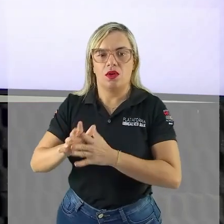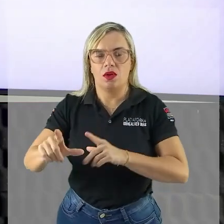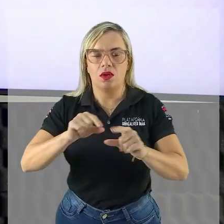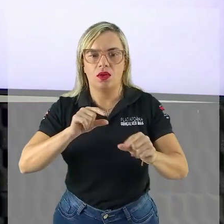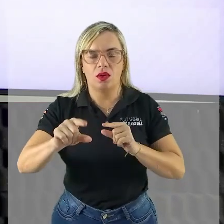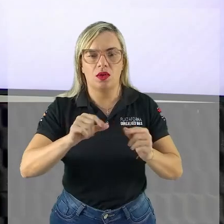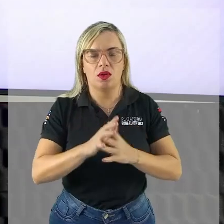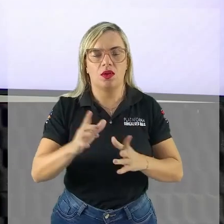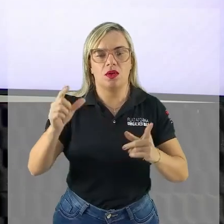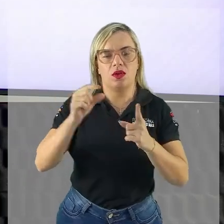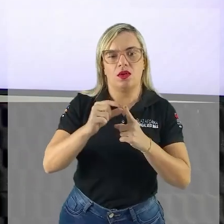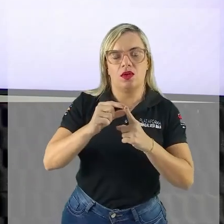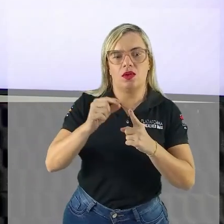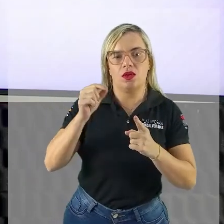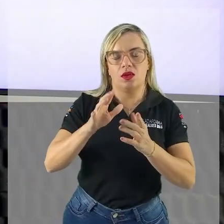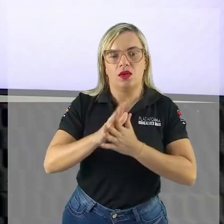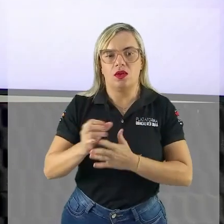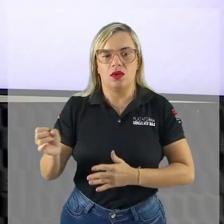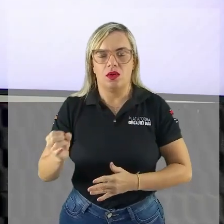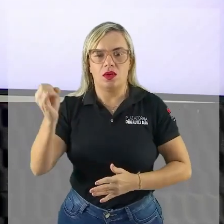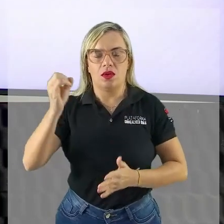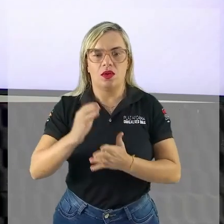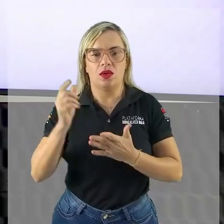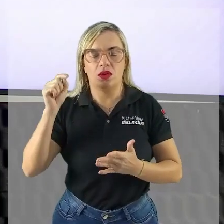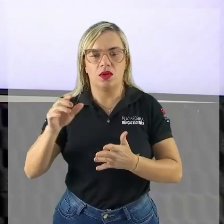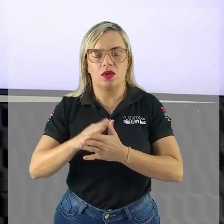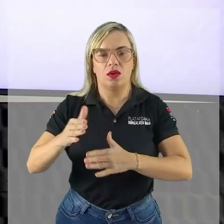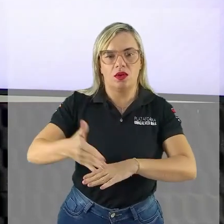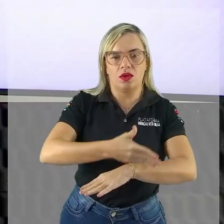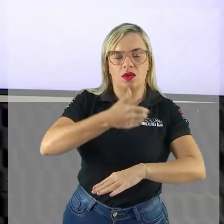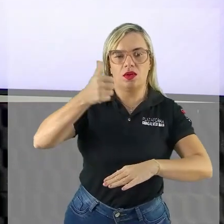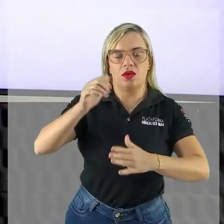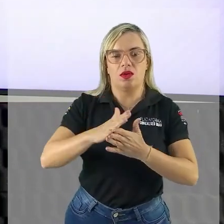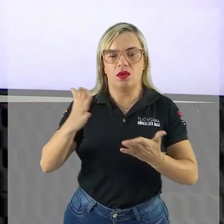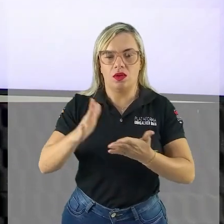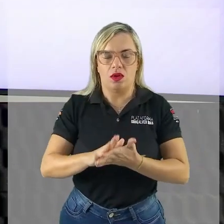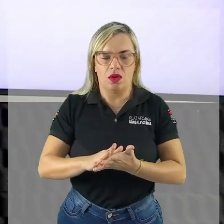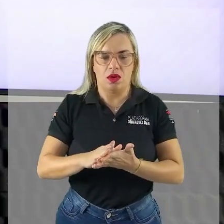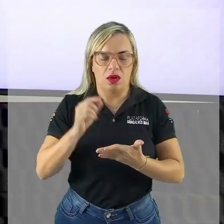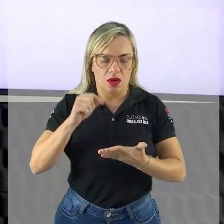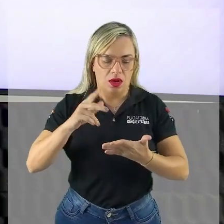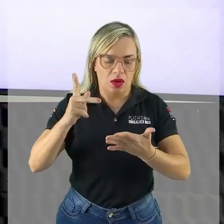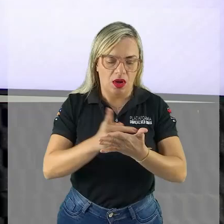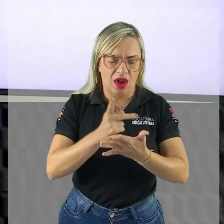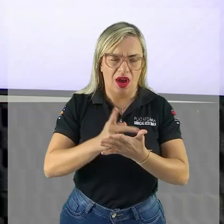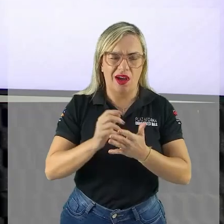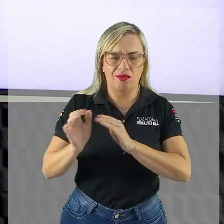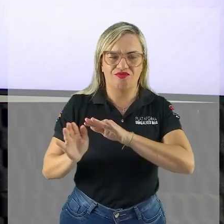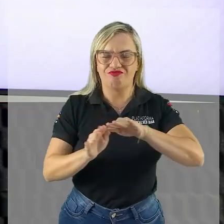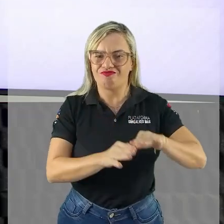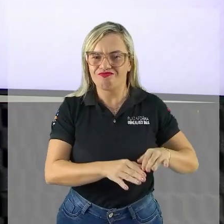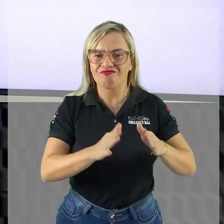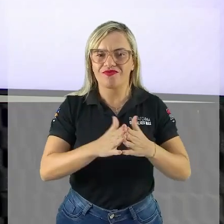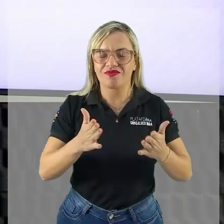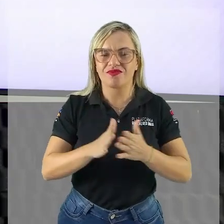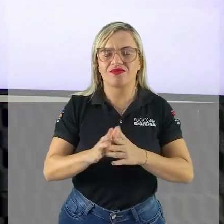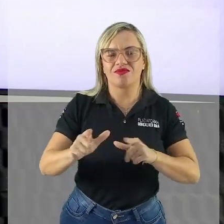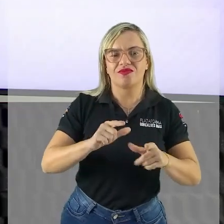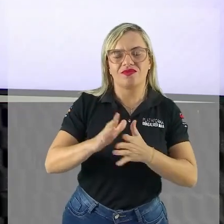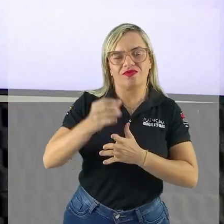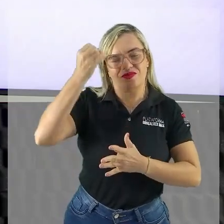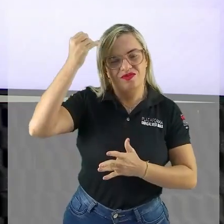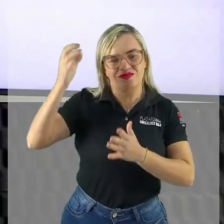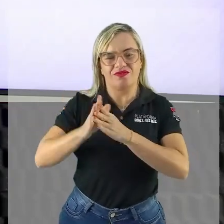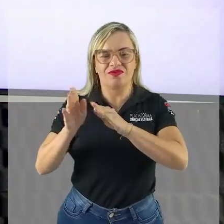fazendo um refinamento. Você mesmo está filtrando possíveis erros ou possíveis ideias mal trabalhadas,